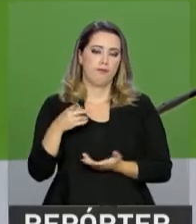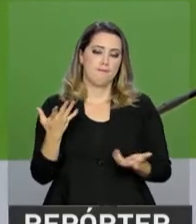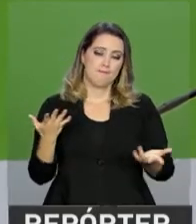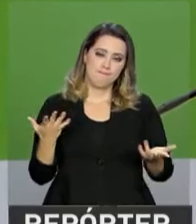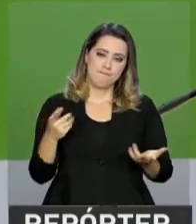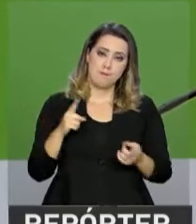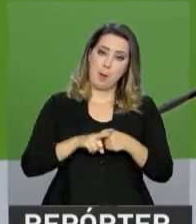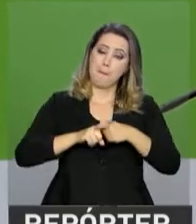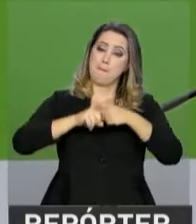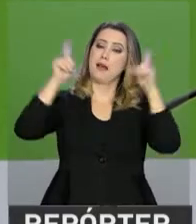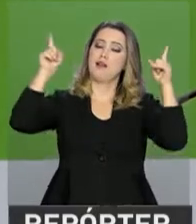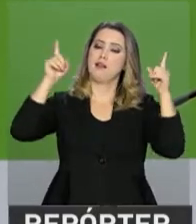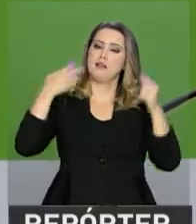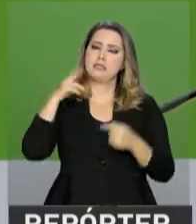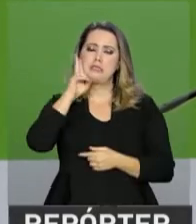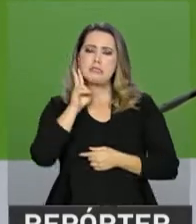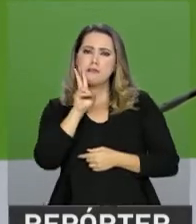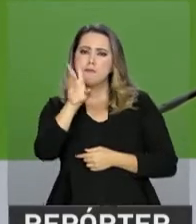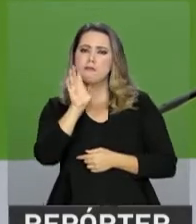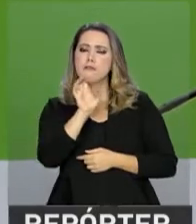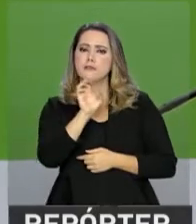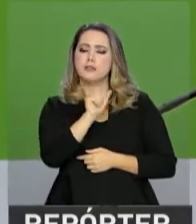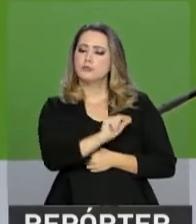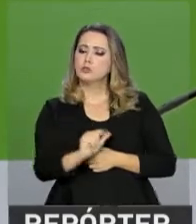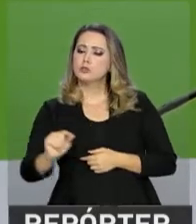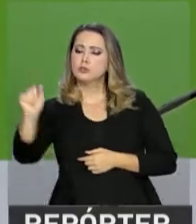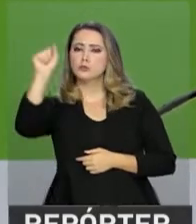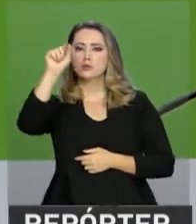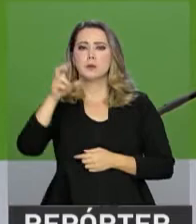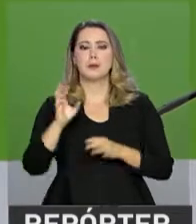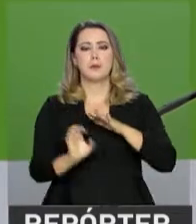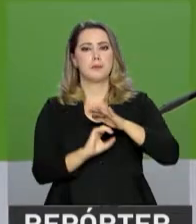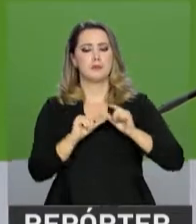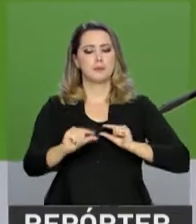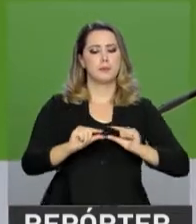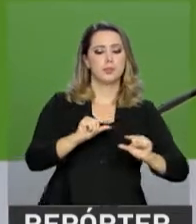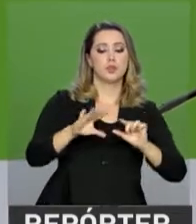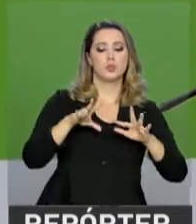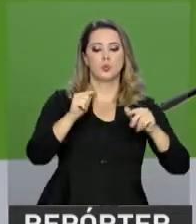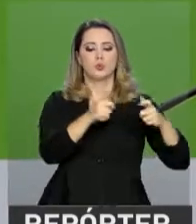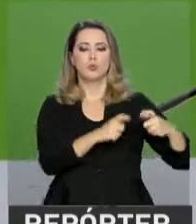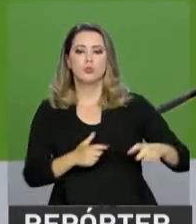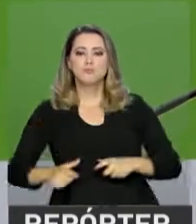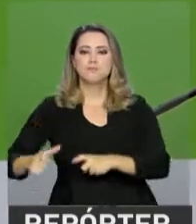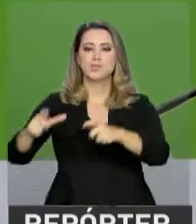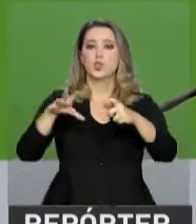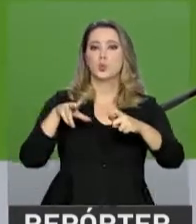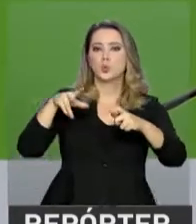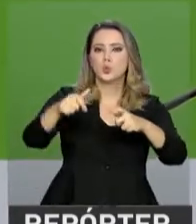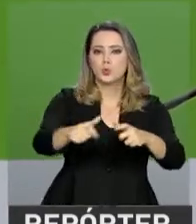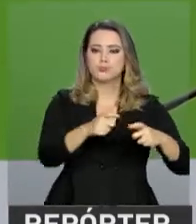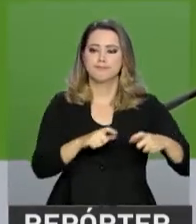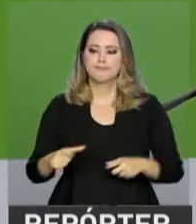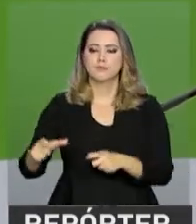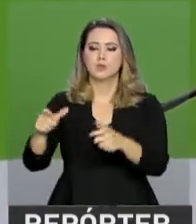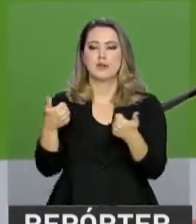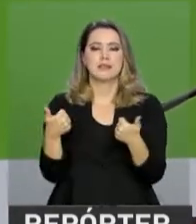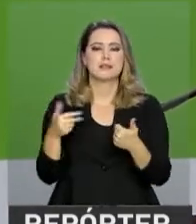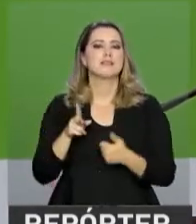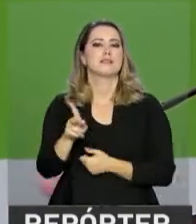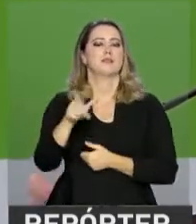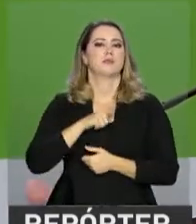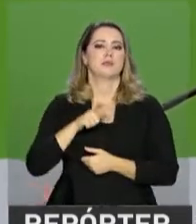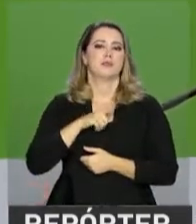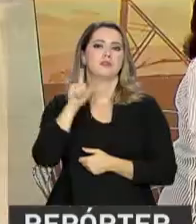porém a micro e pequena empresa está em toda parte em cada esquina é o